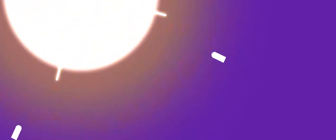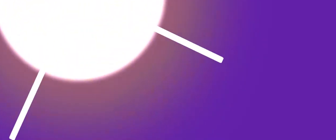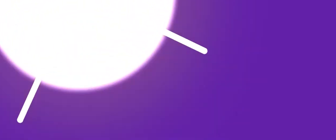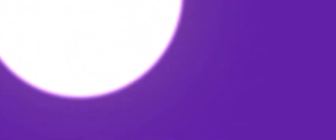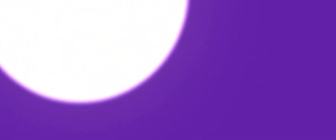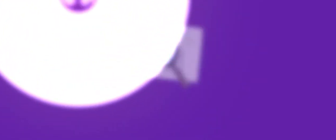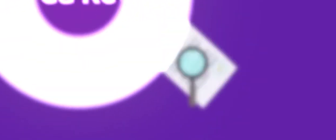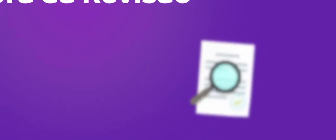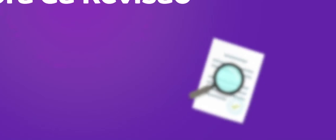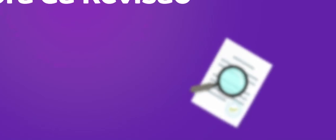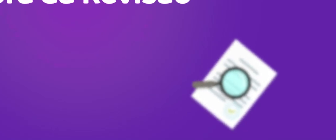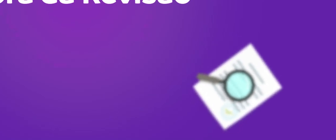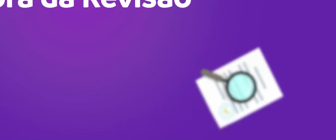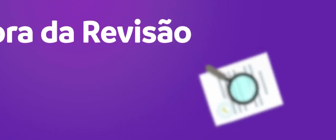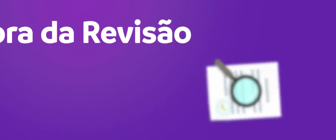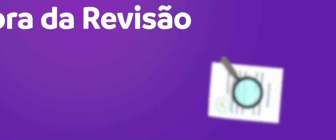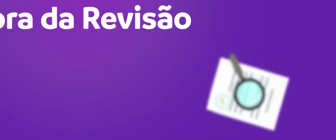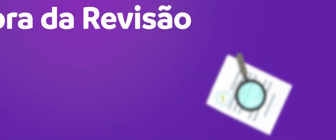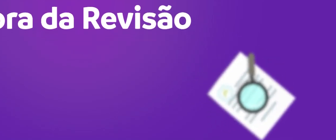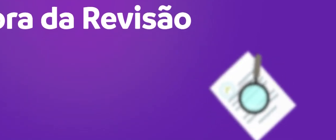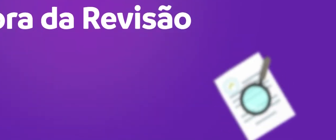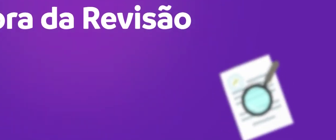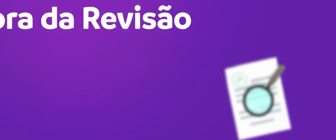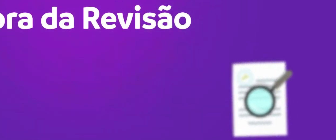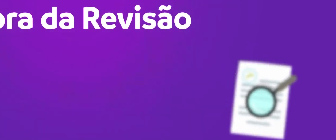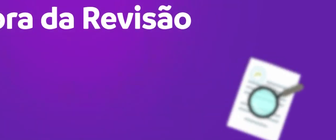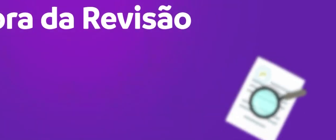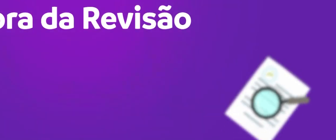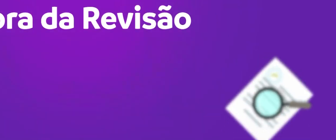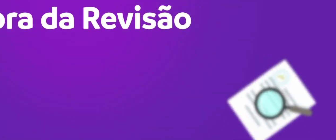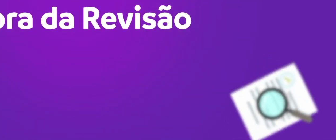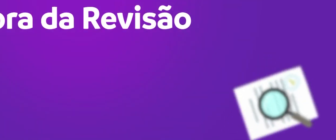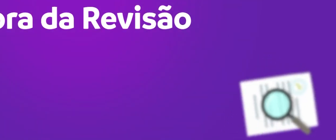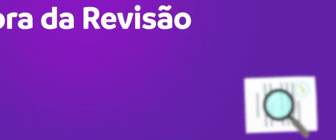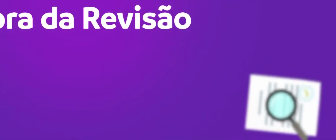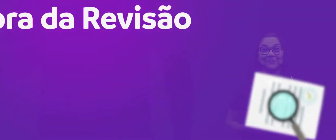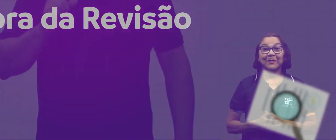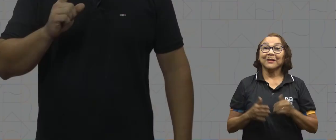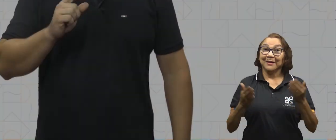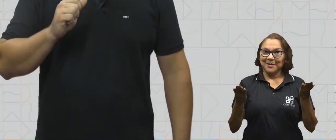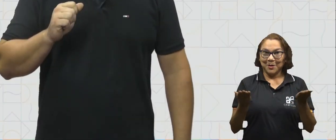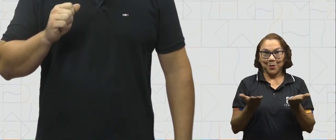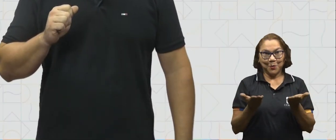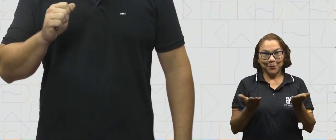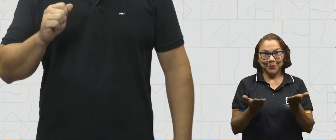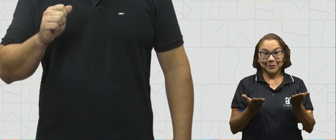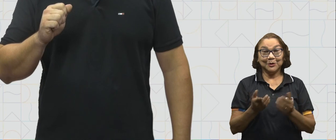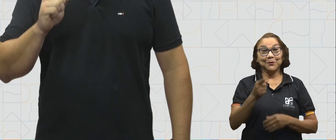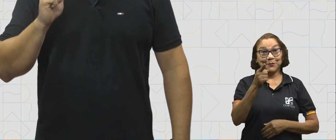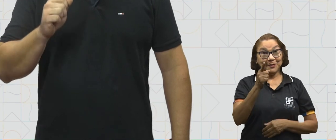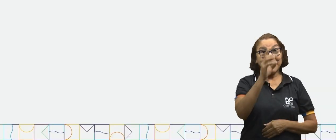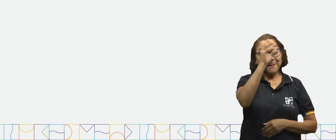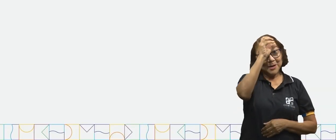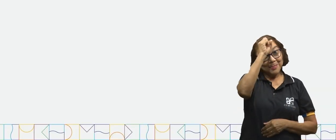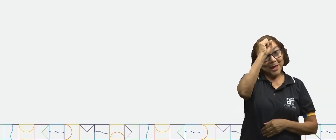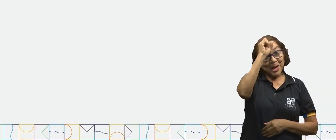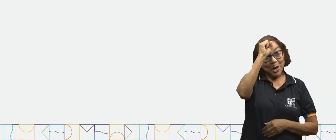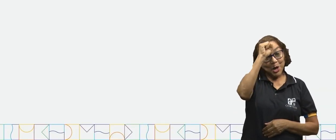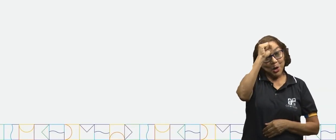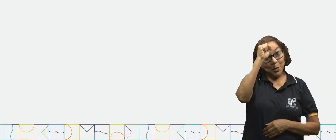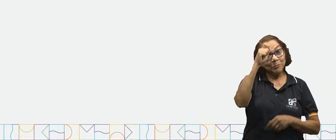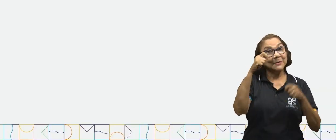que compõem um mapa. Agora, vamos lembrar um pouco do que vimos na aula de hoje?